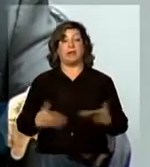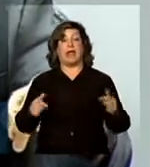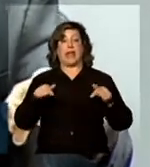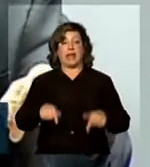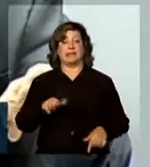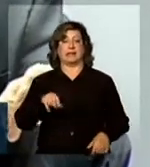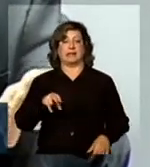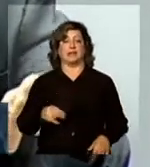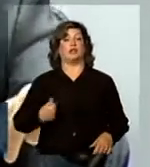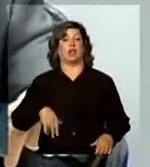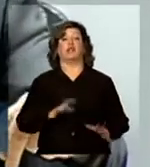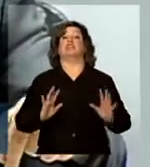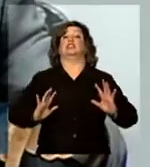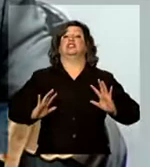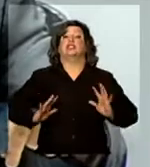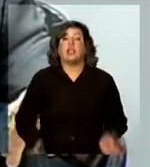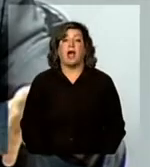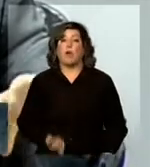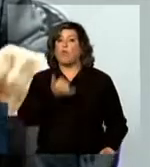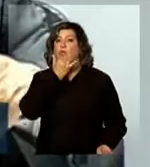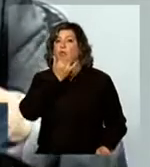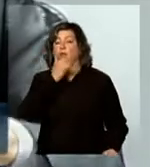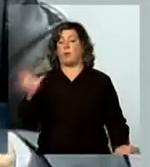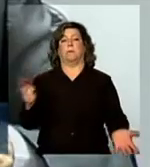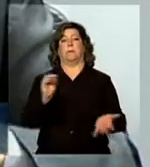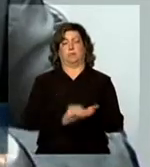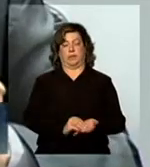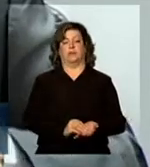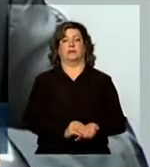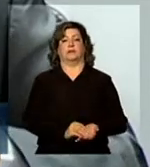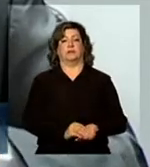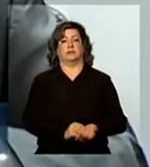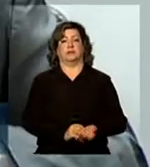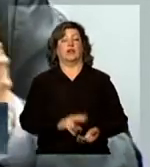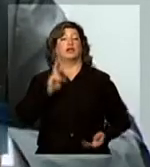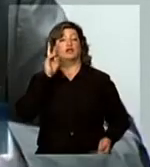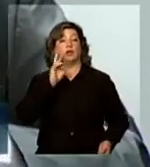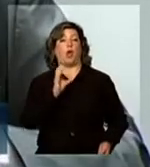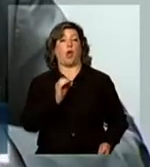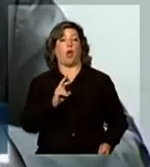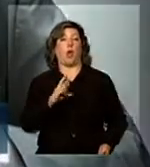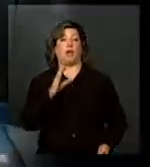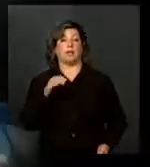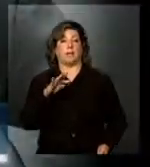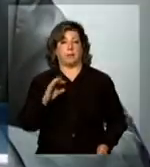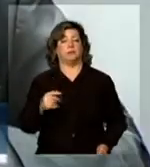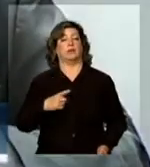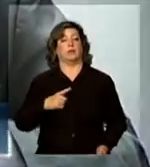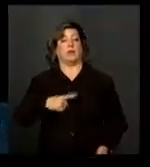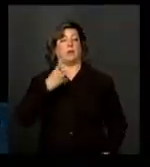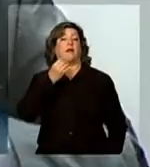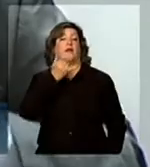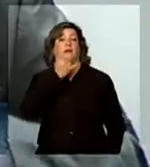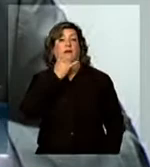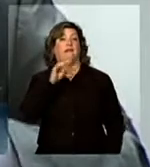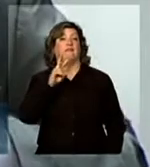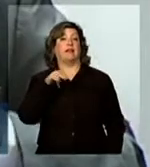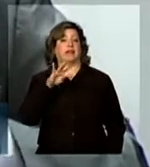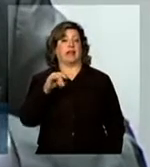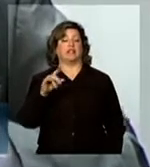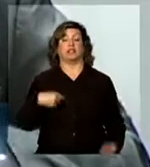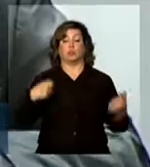nós já estamos colocando. Então, do ponto de vista orçamentário, temos uma vantagem, né? A despesa já